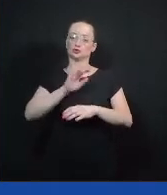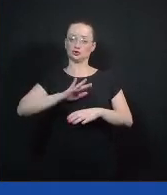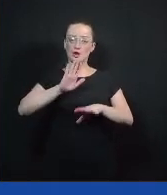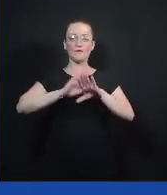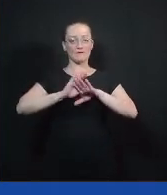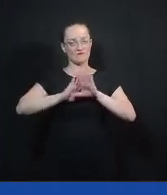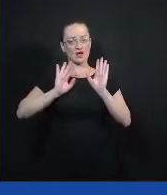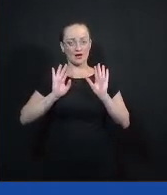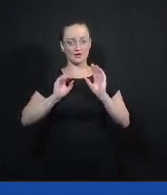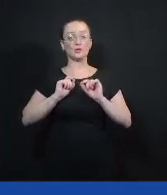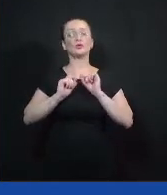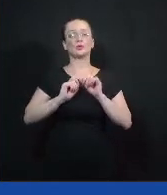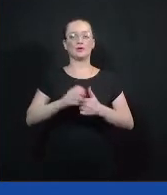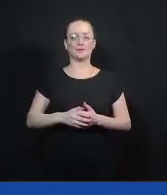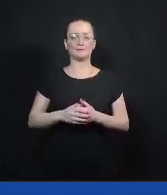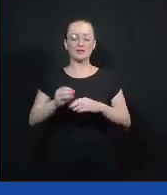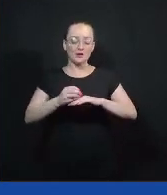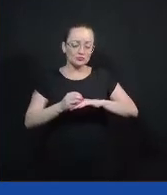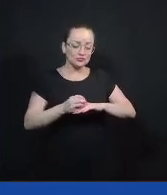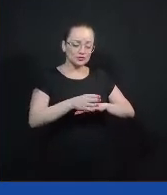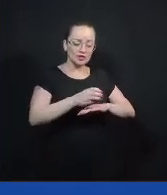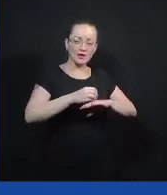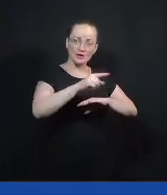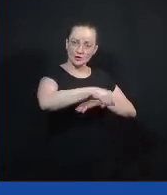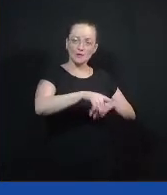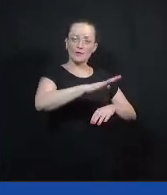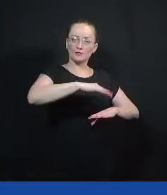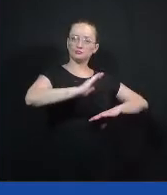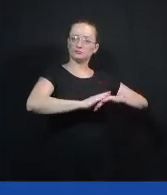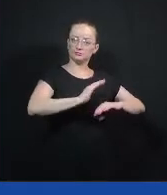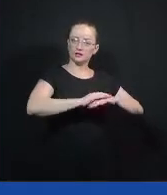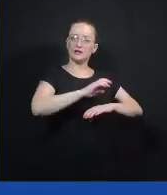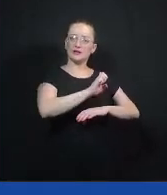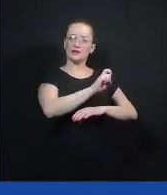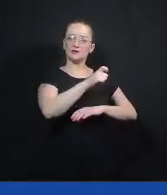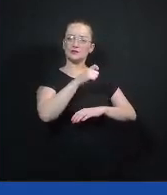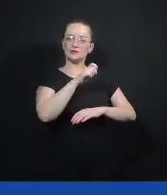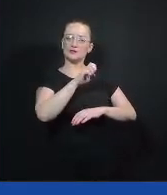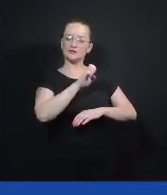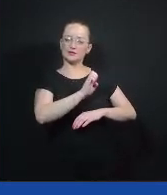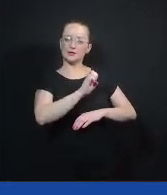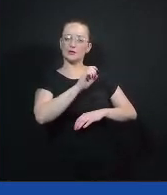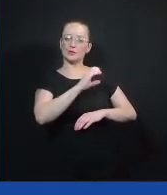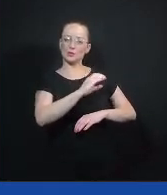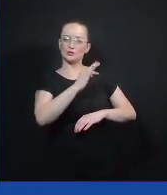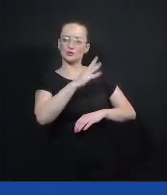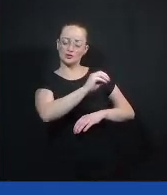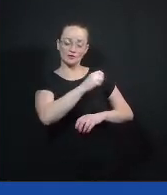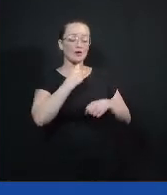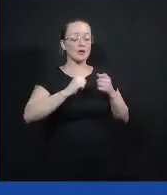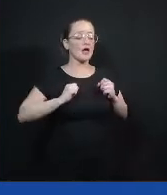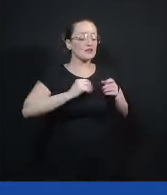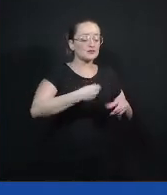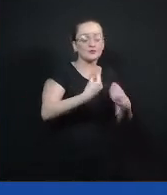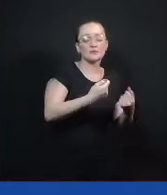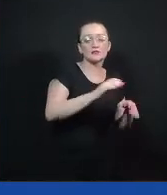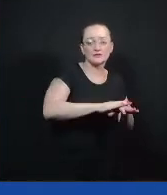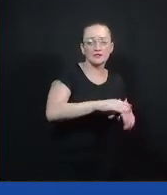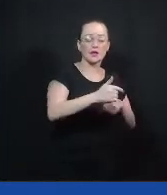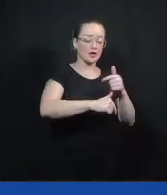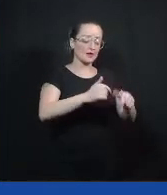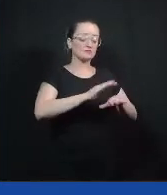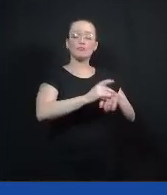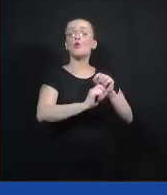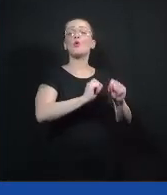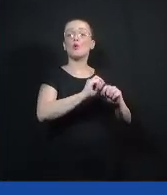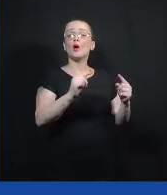né? Indicar para o executivo ações e providências que devem ser tomadas. Um